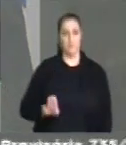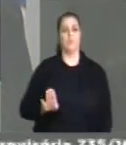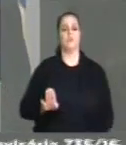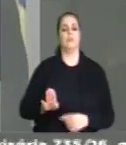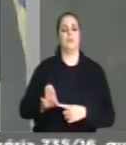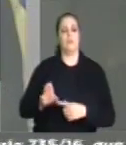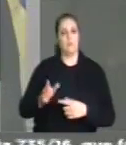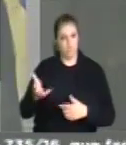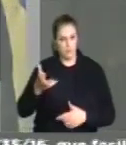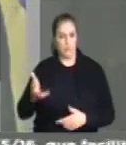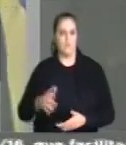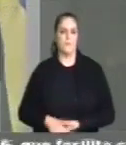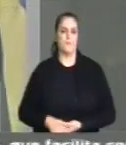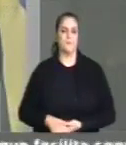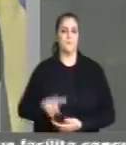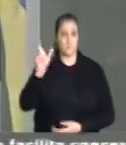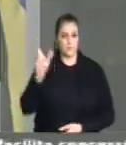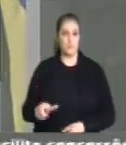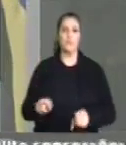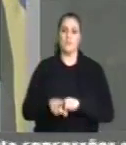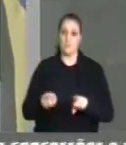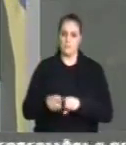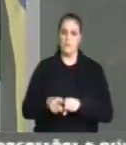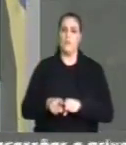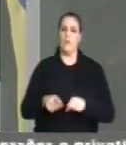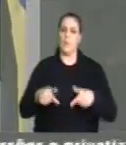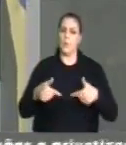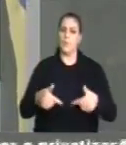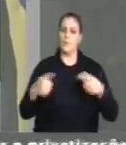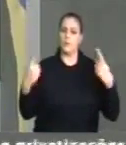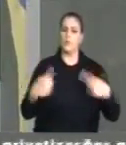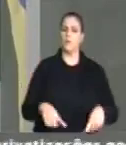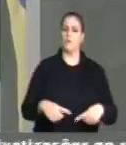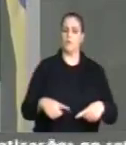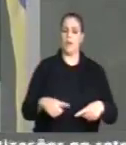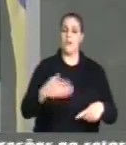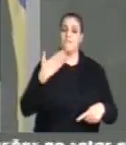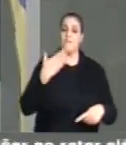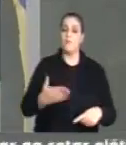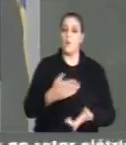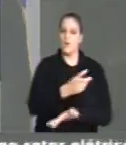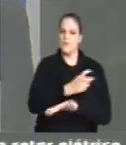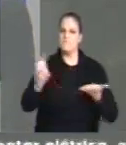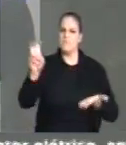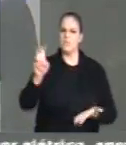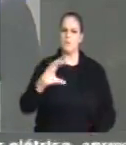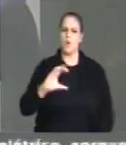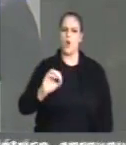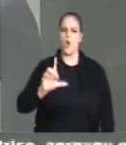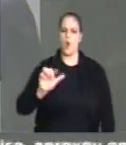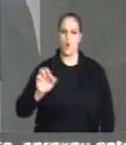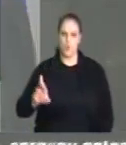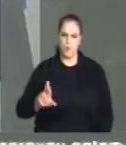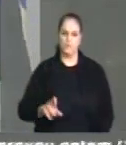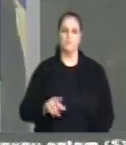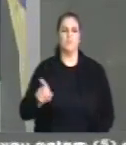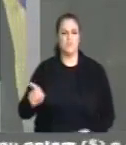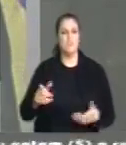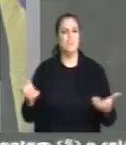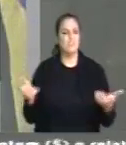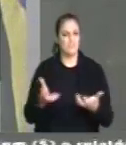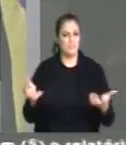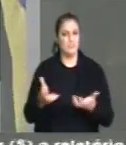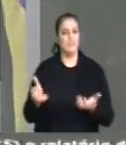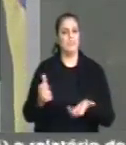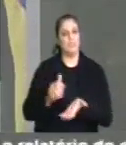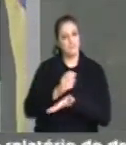Fernando Collor. Ele foi um dos que defenderam que a votação do impedimento do presidente no